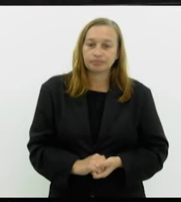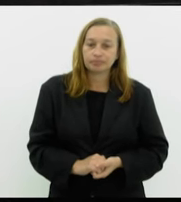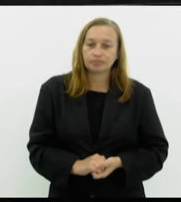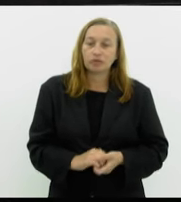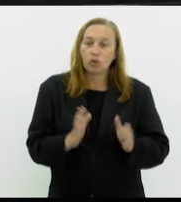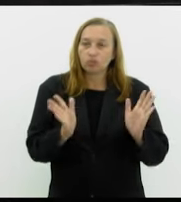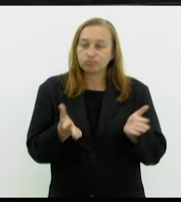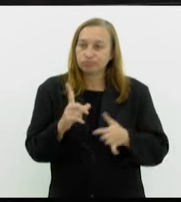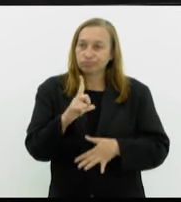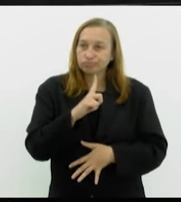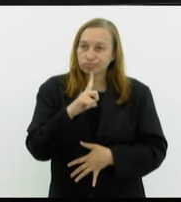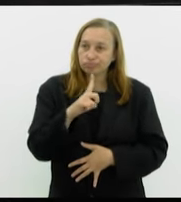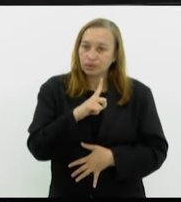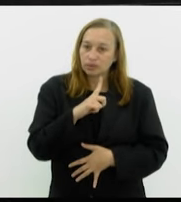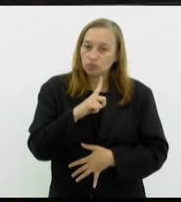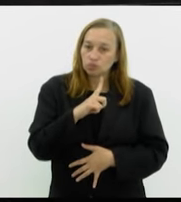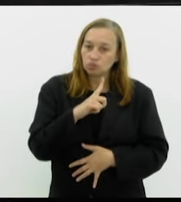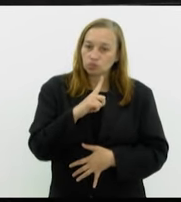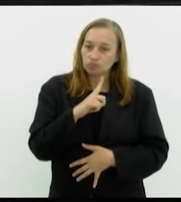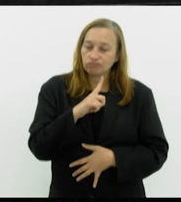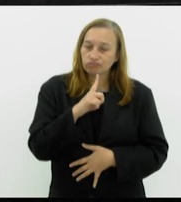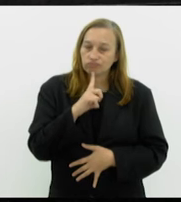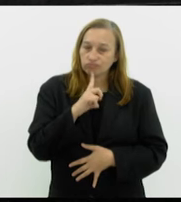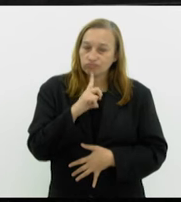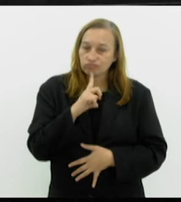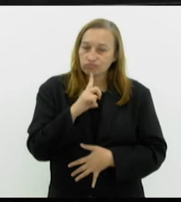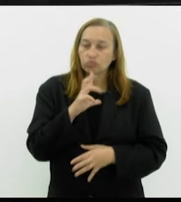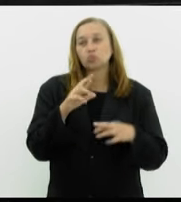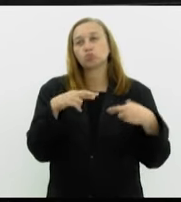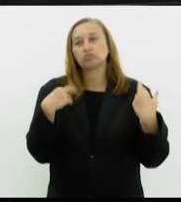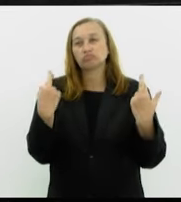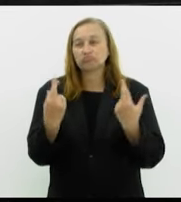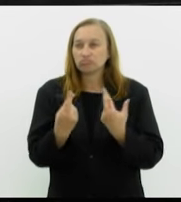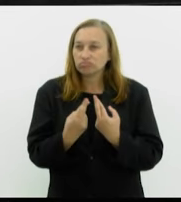Tivemos hoje uma reunião